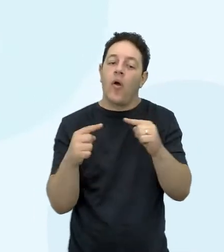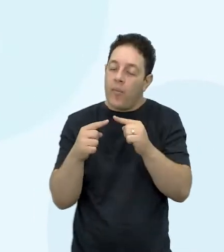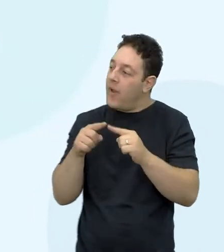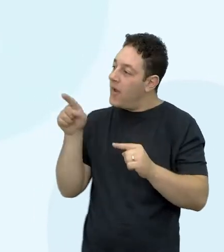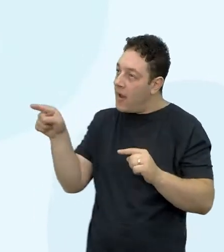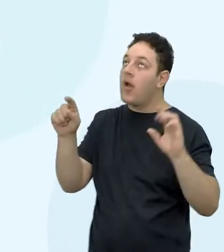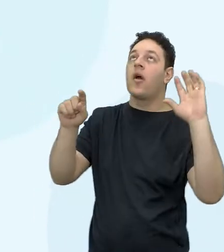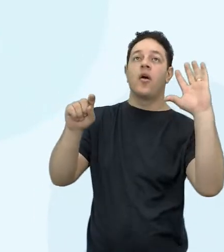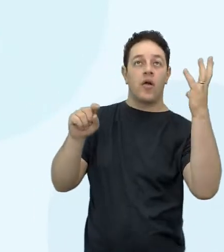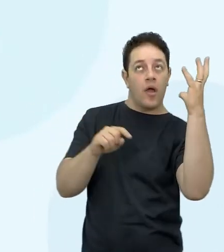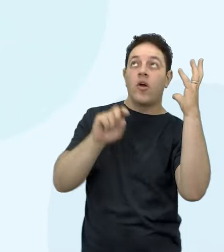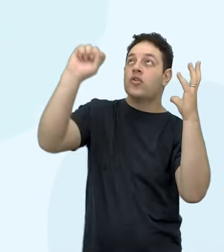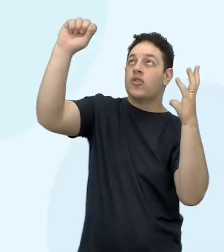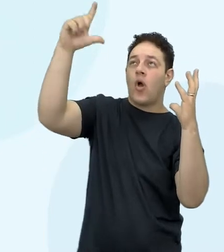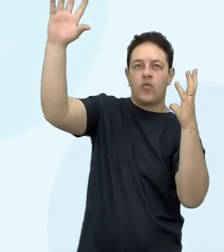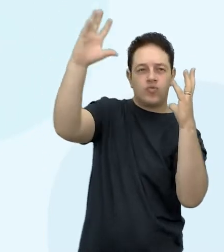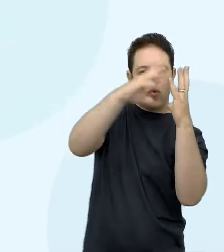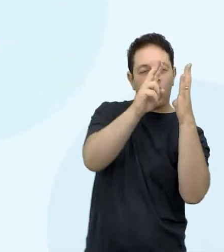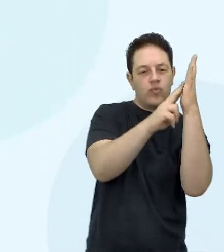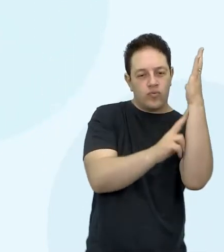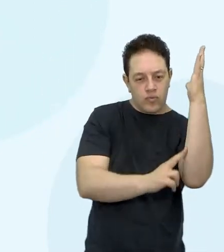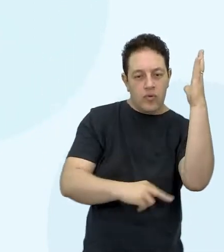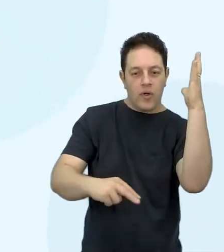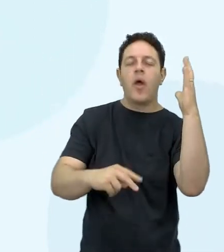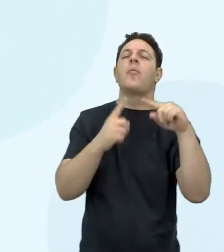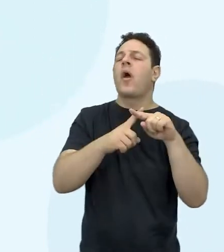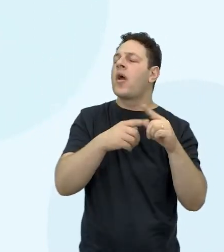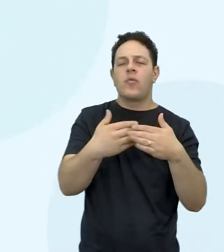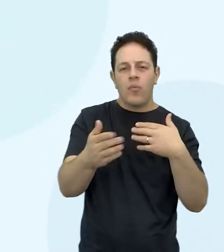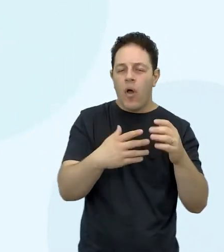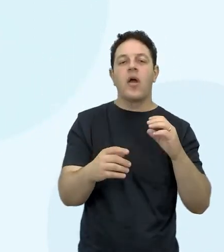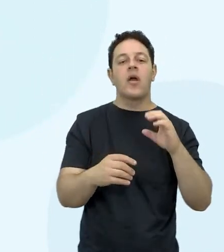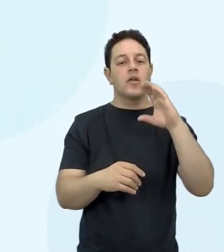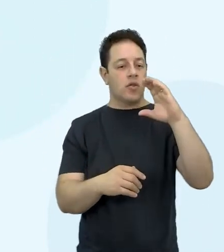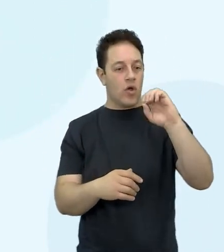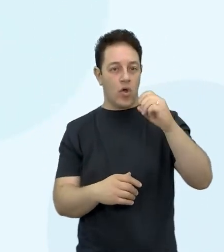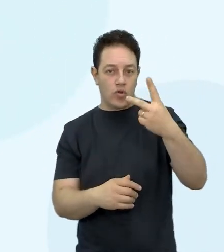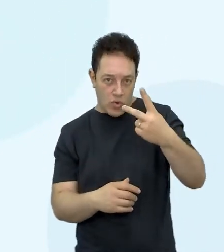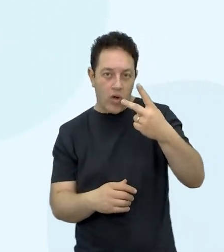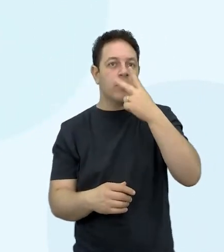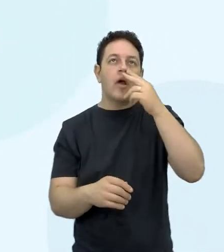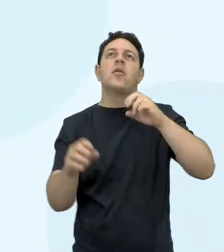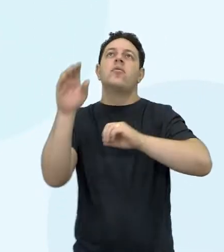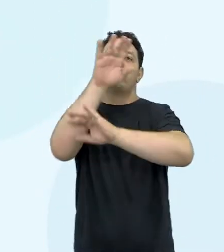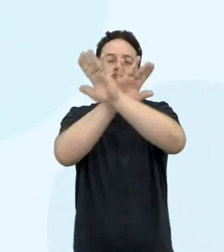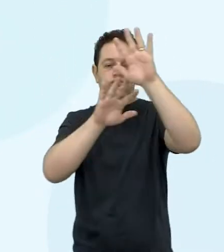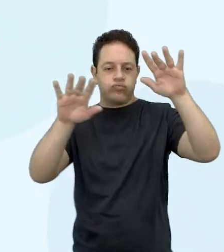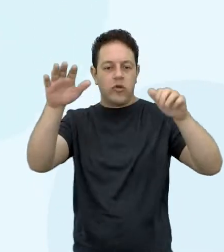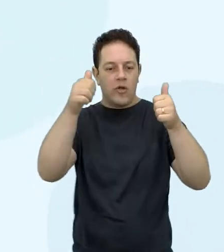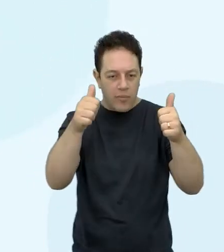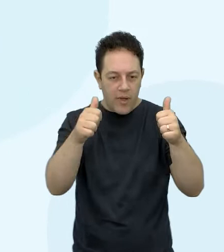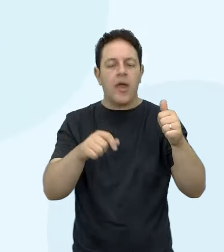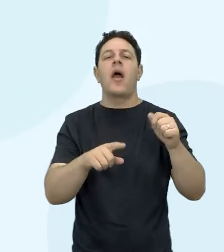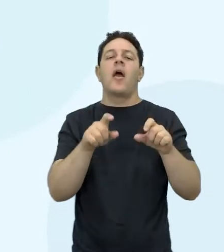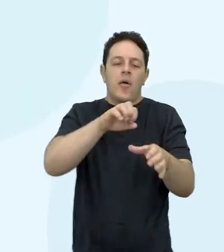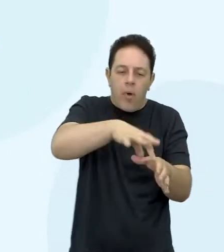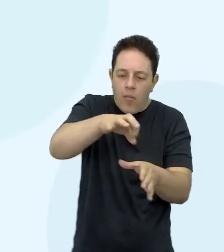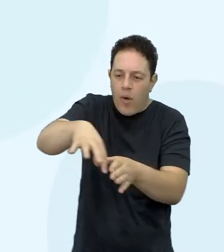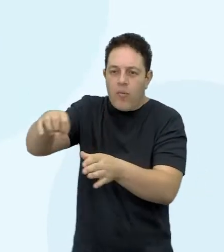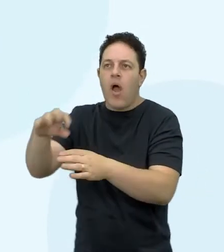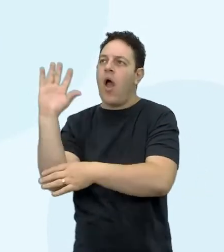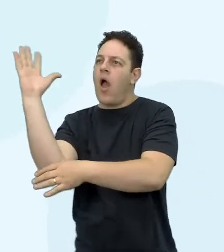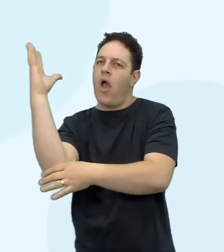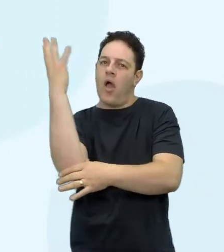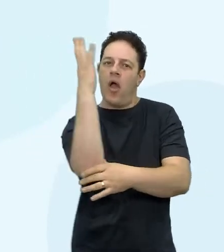Mesmo você produzindo CO2 e plantando bastante árvores, este CO2 que ela devolve para a natureza,